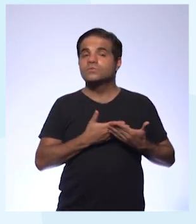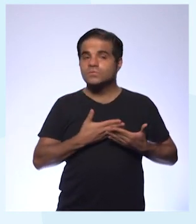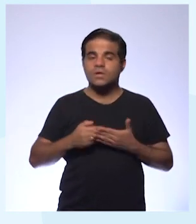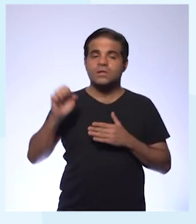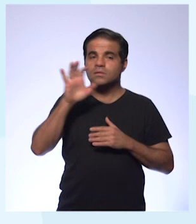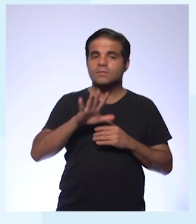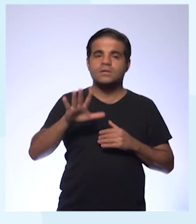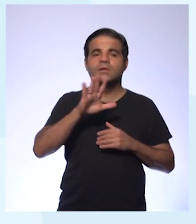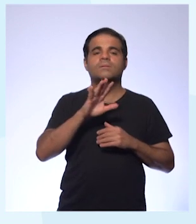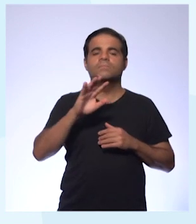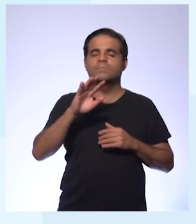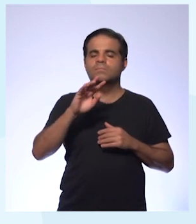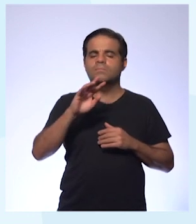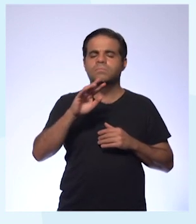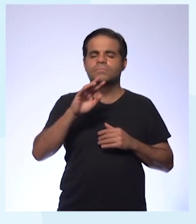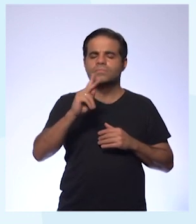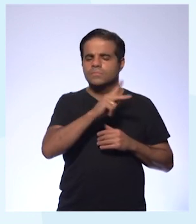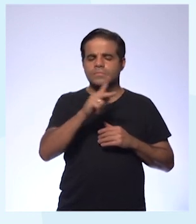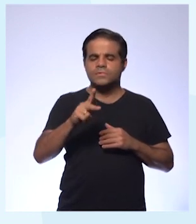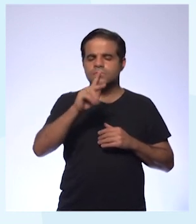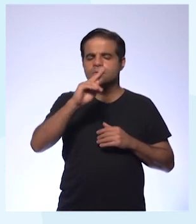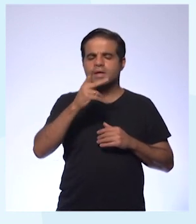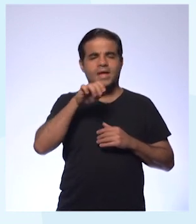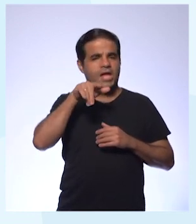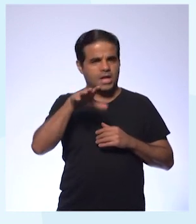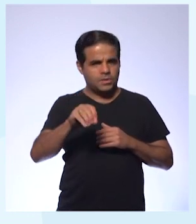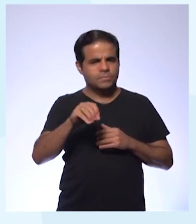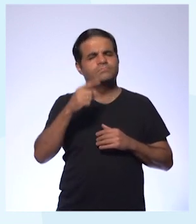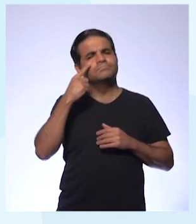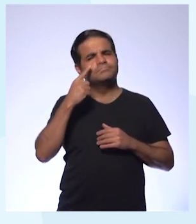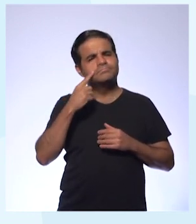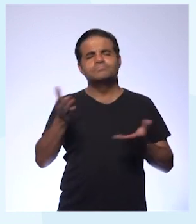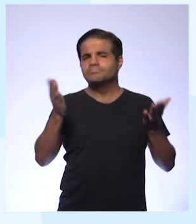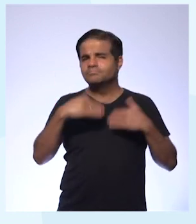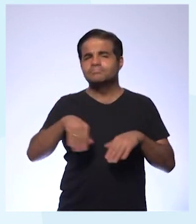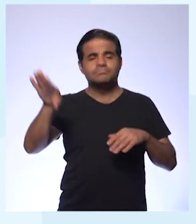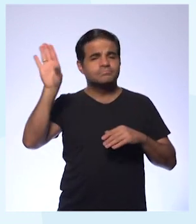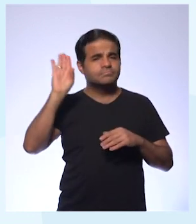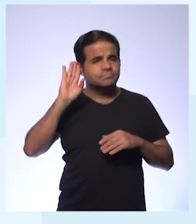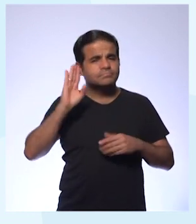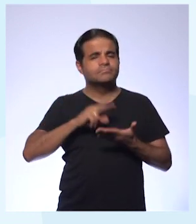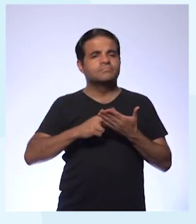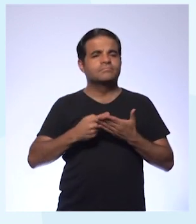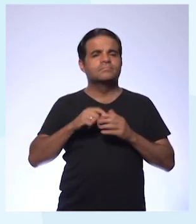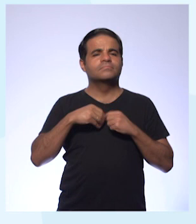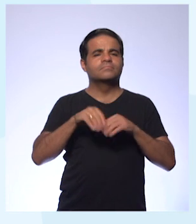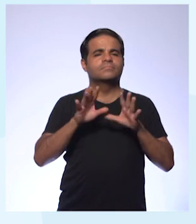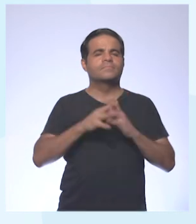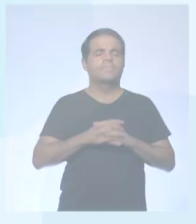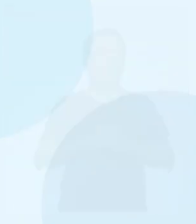Professor Hélio Polezel. Toca o play, por favor, aí, produção.